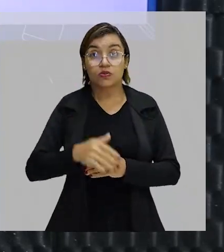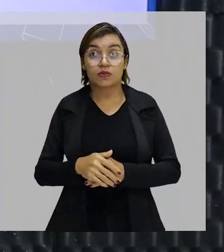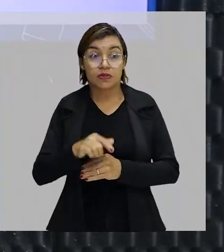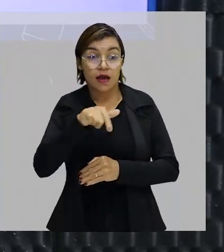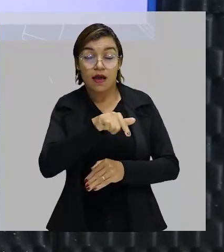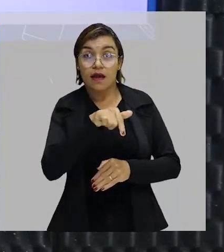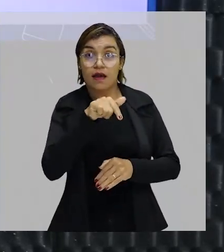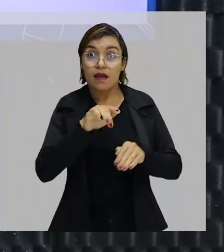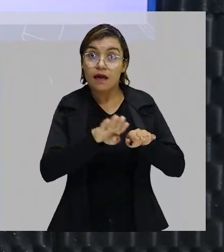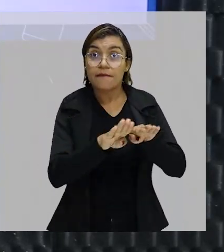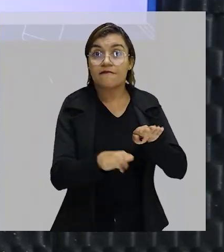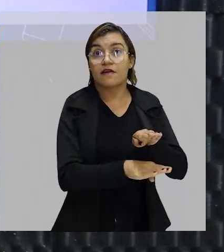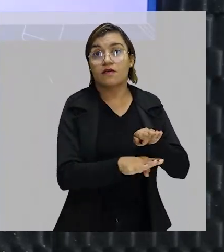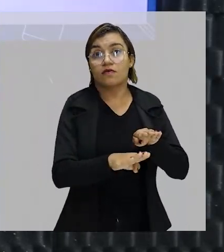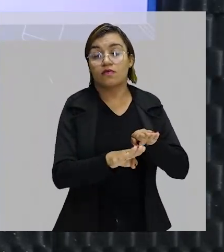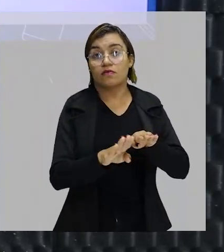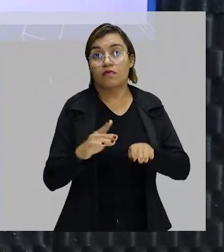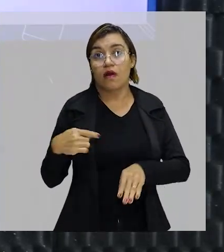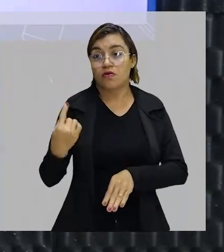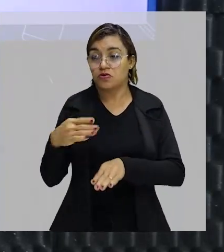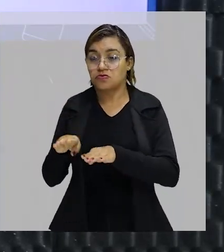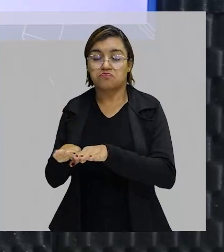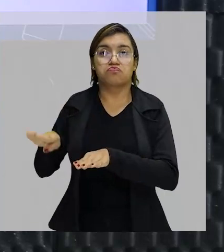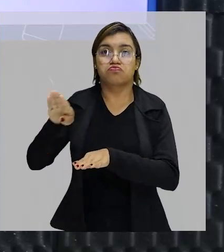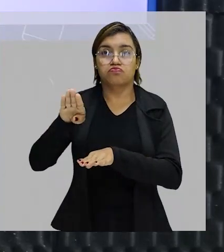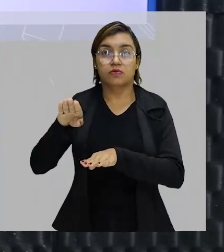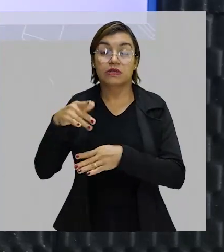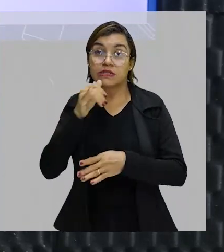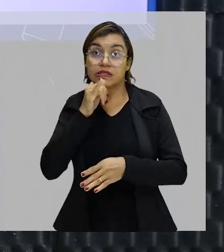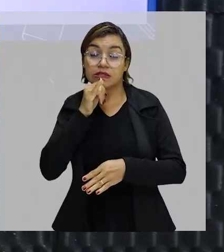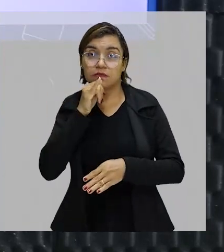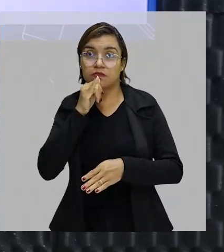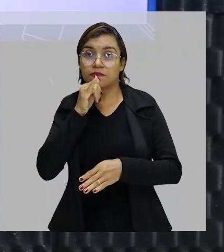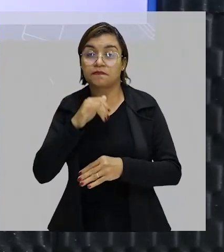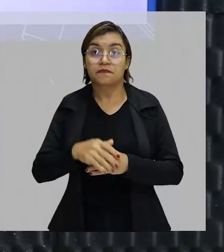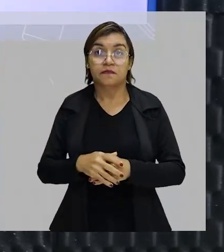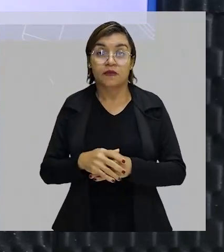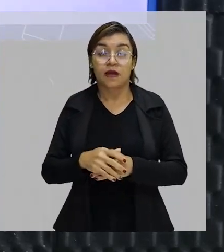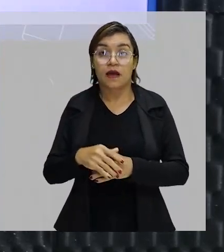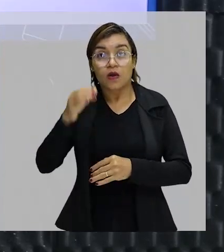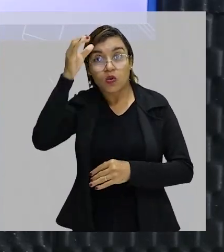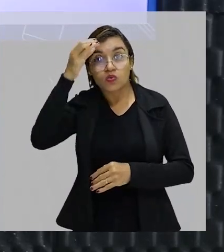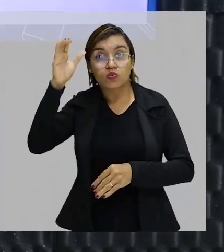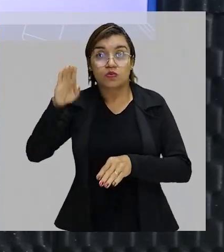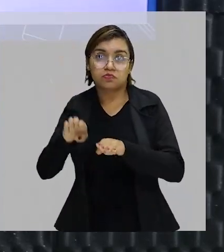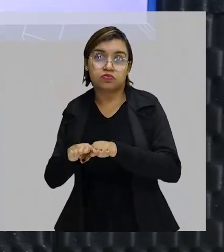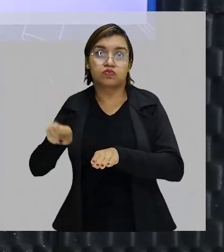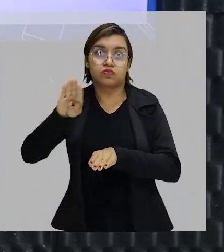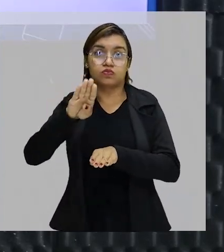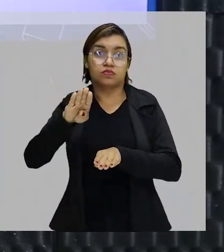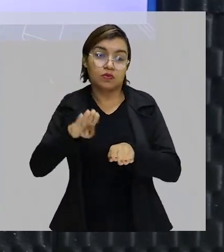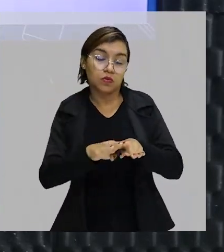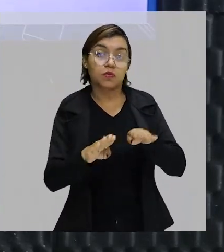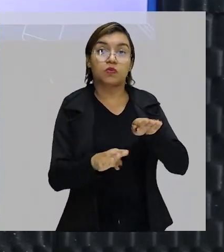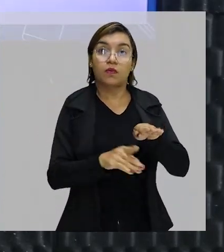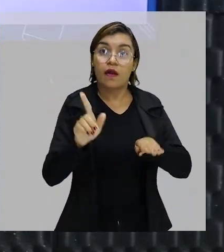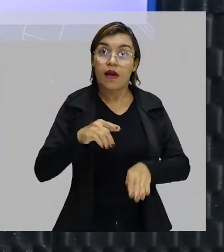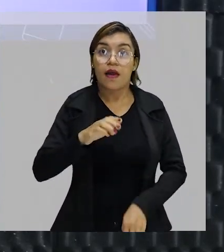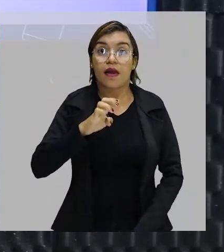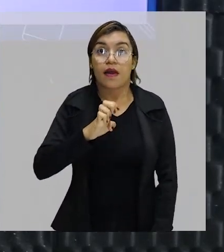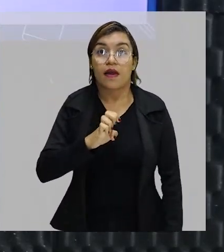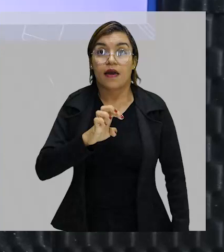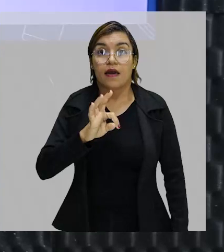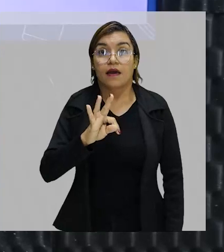Inferior. Então essa gradação de superioridade ou inferioridade cultural é fruto do etnocentrismo, dessa